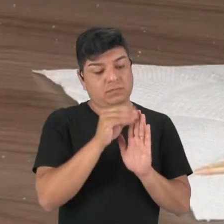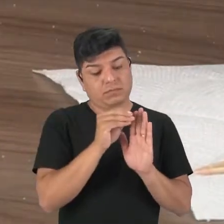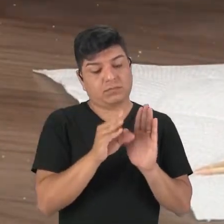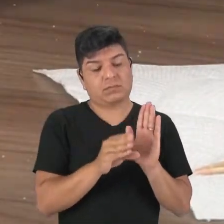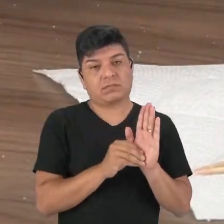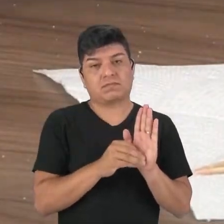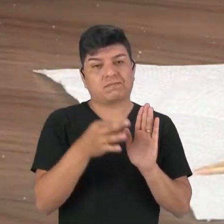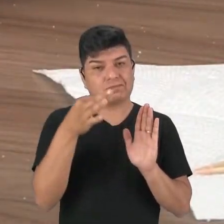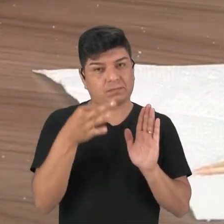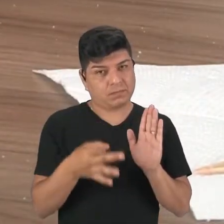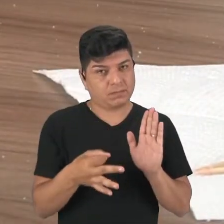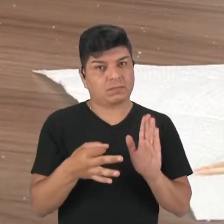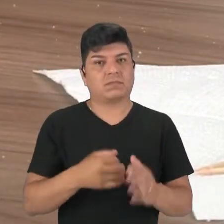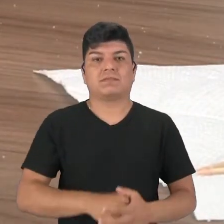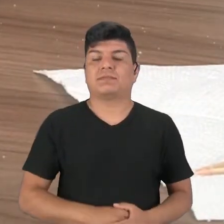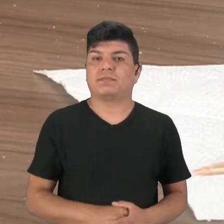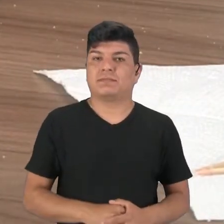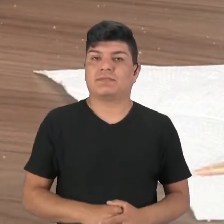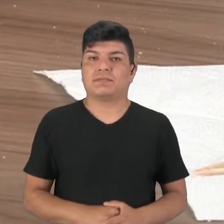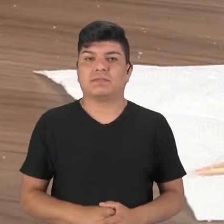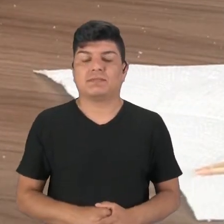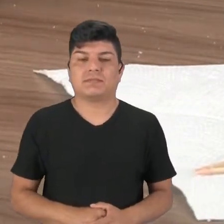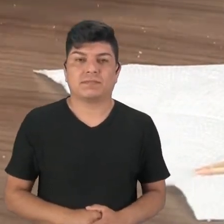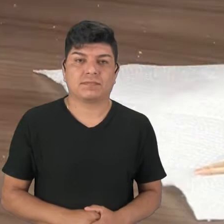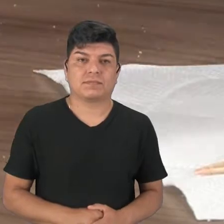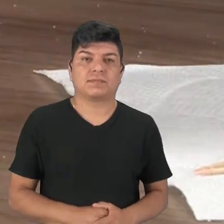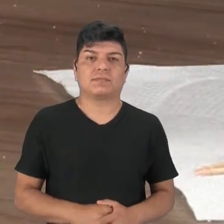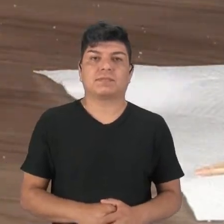conteúdo bem direitinho.